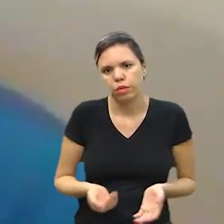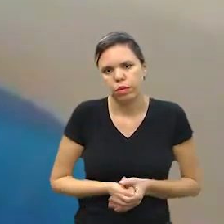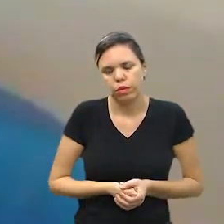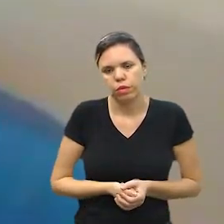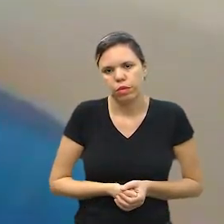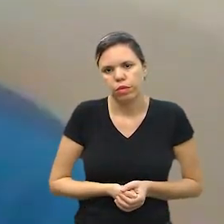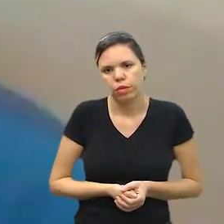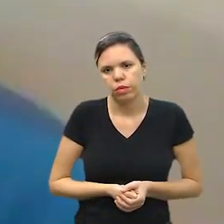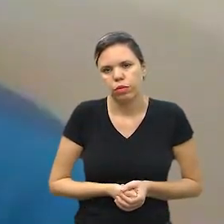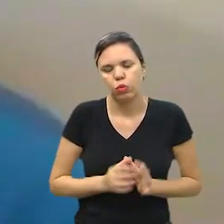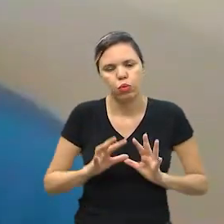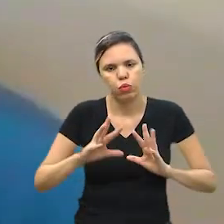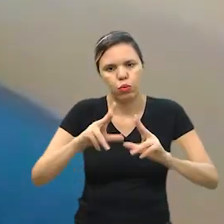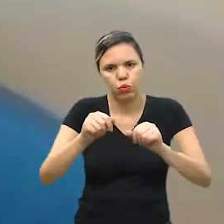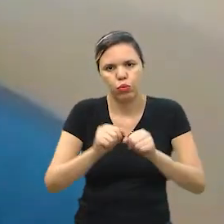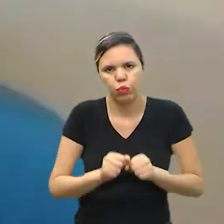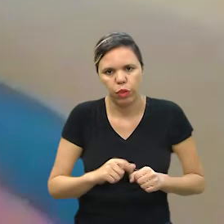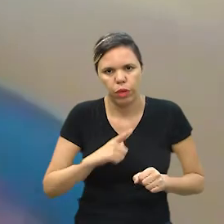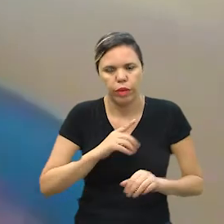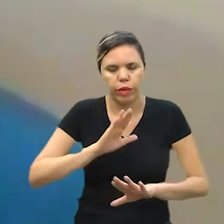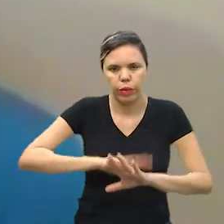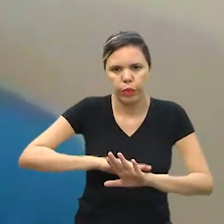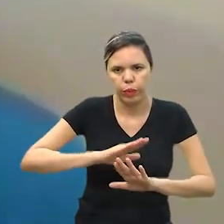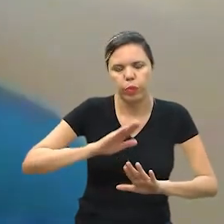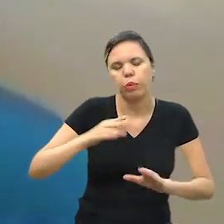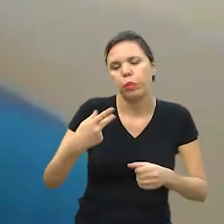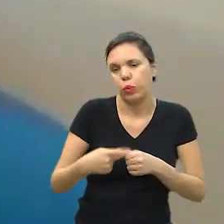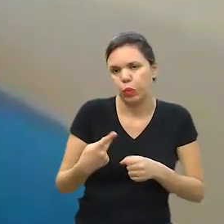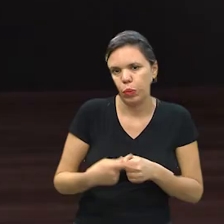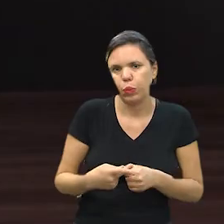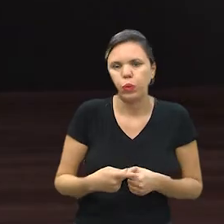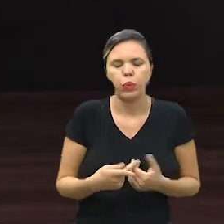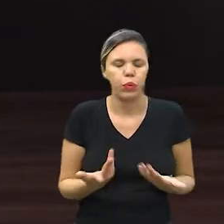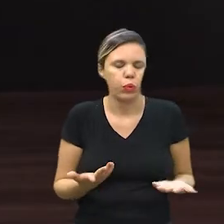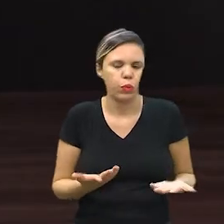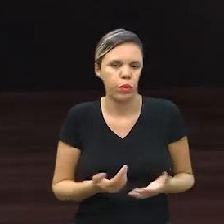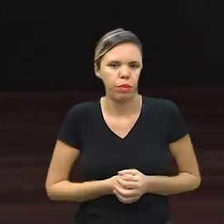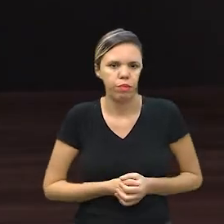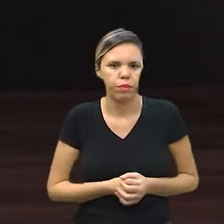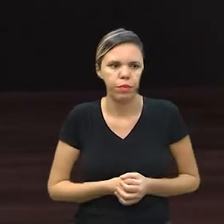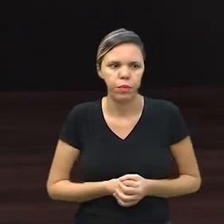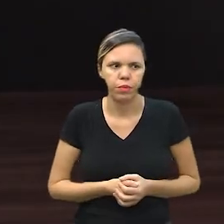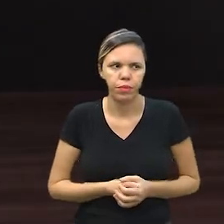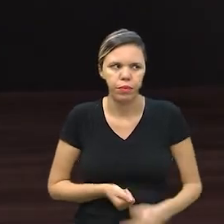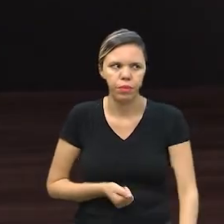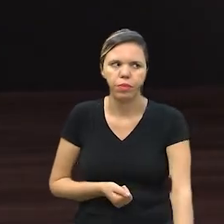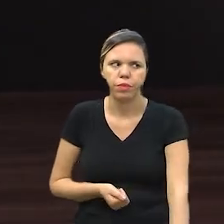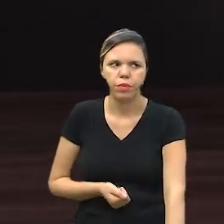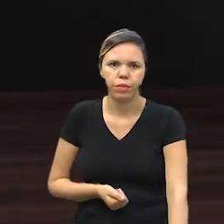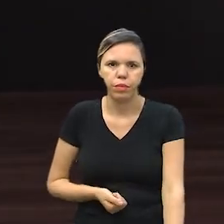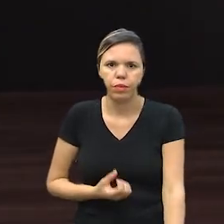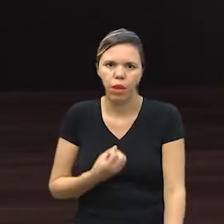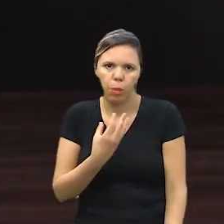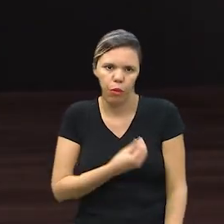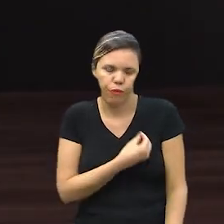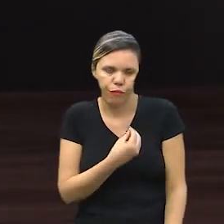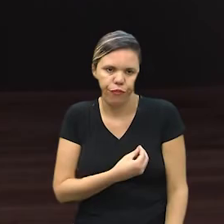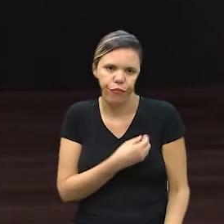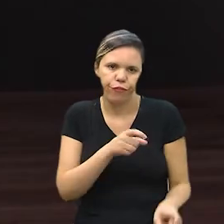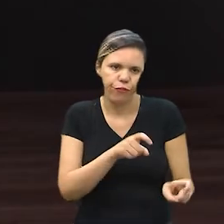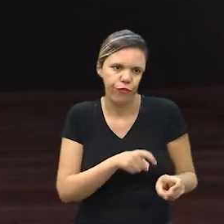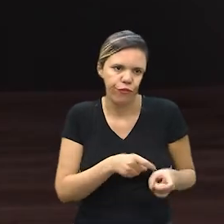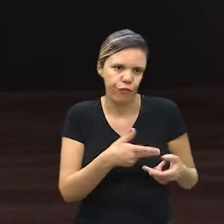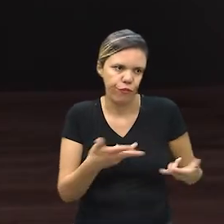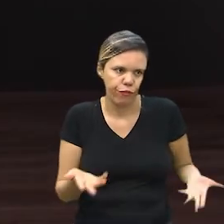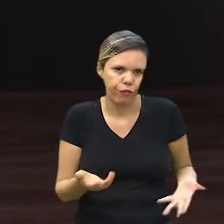produto, né? Eu estou consumindo tudo o que tem por trás desse produto. Então, eu estou consumindo a boa vida no campo,